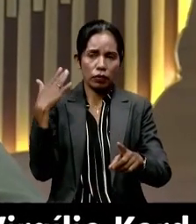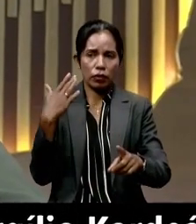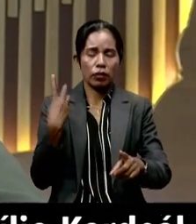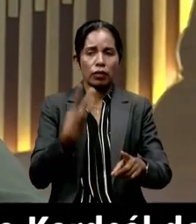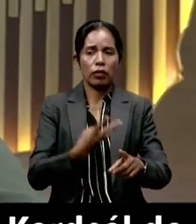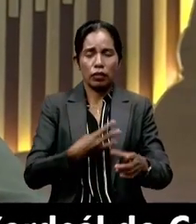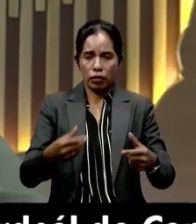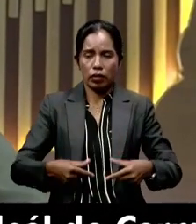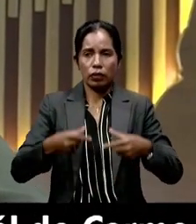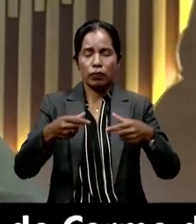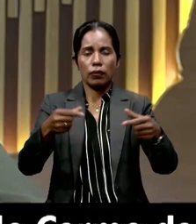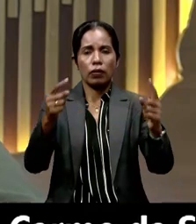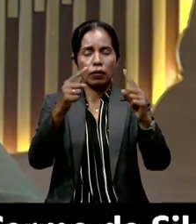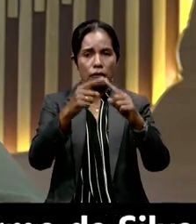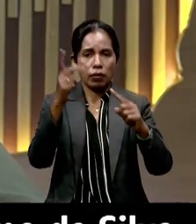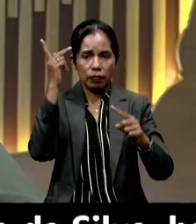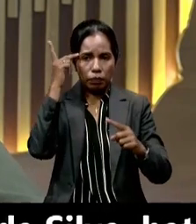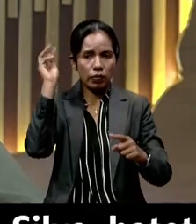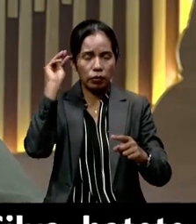entrega tiana ba primeiro ministro